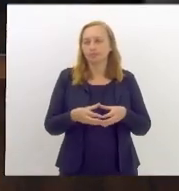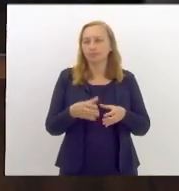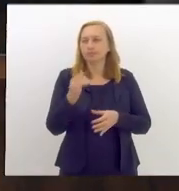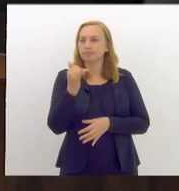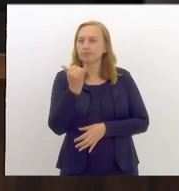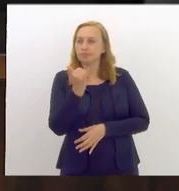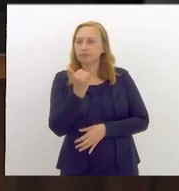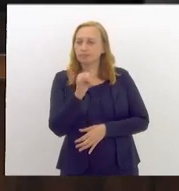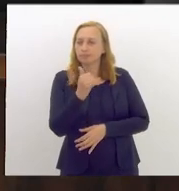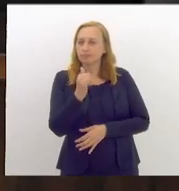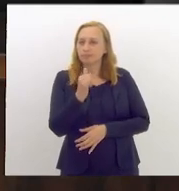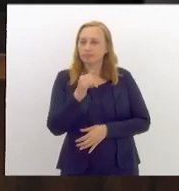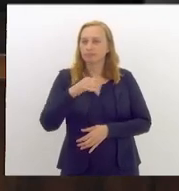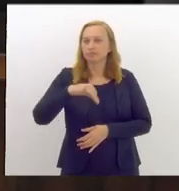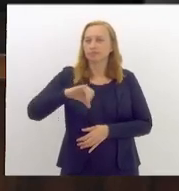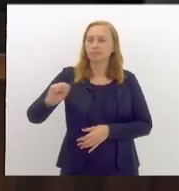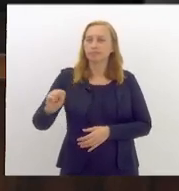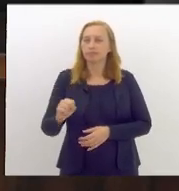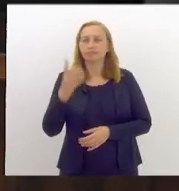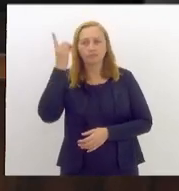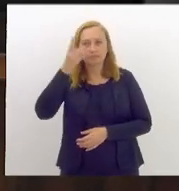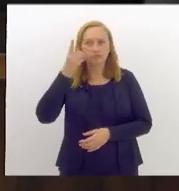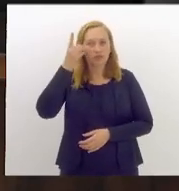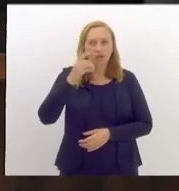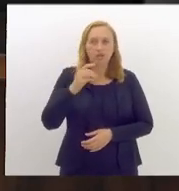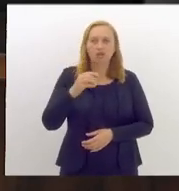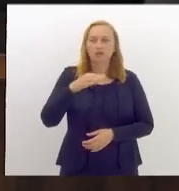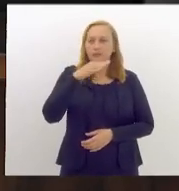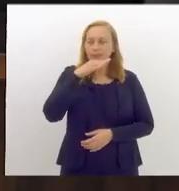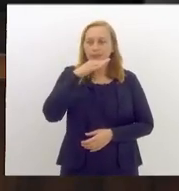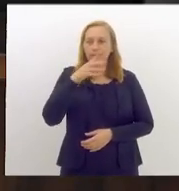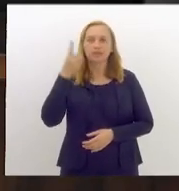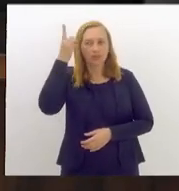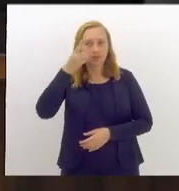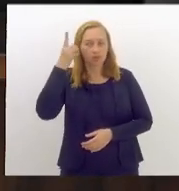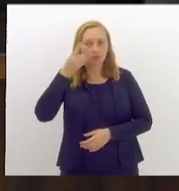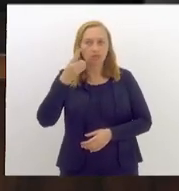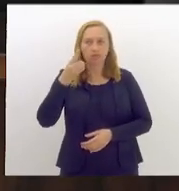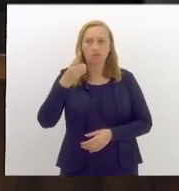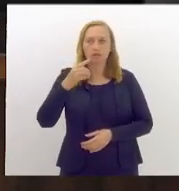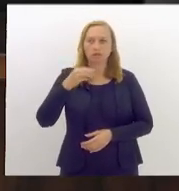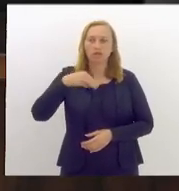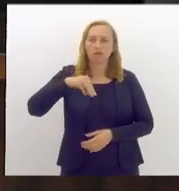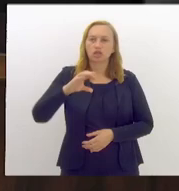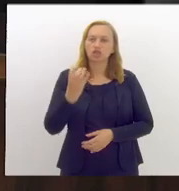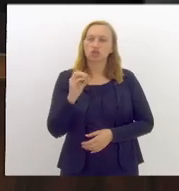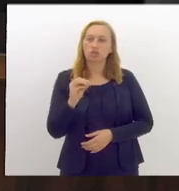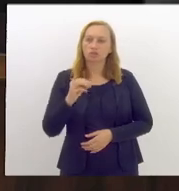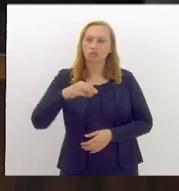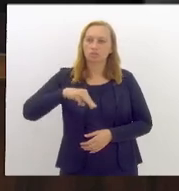Chiquinho da Mangueira Deputado Chiquinho da Mangueira Deputado Chico Machado